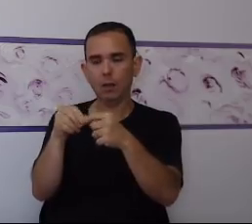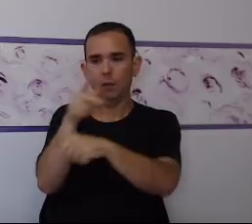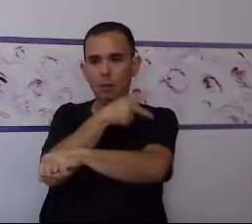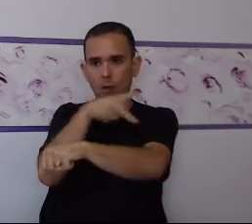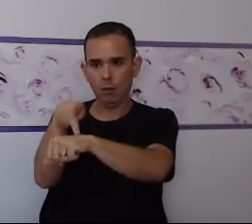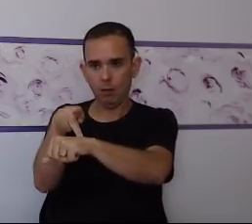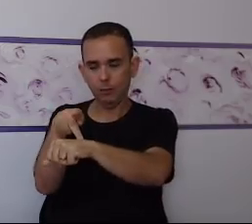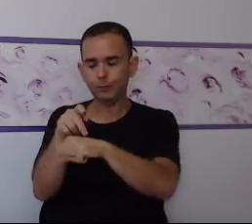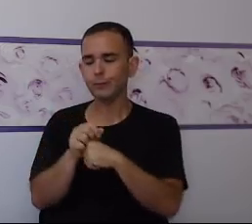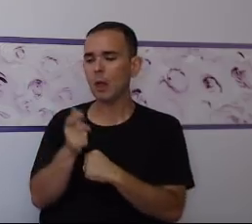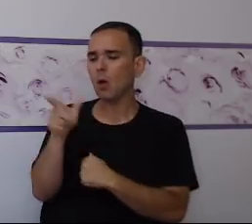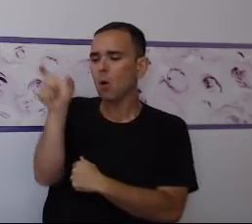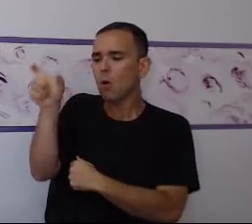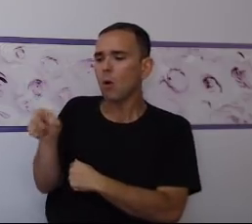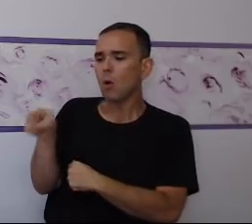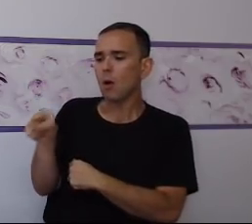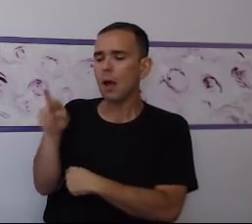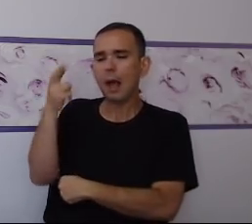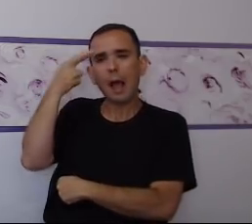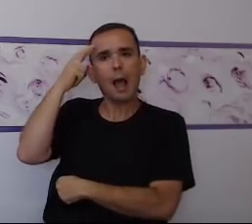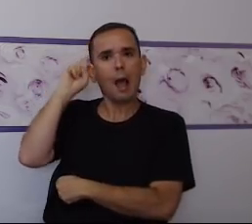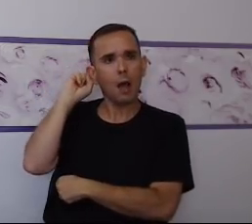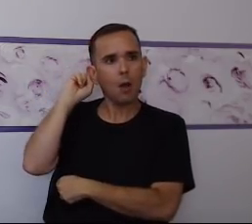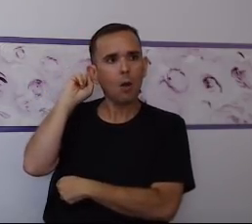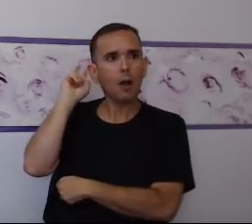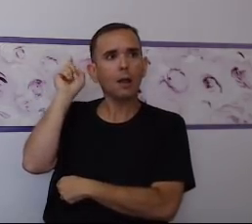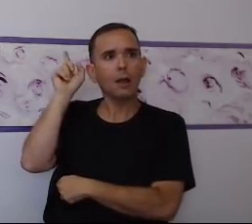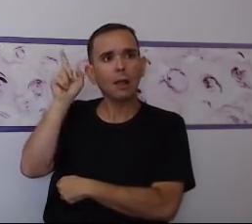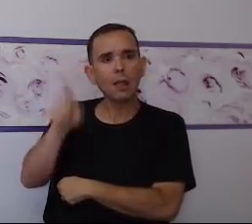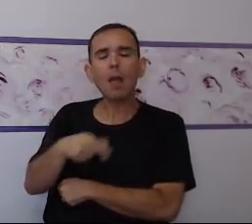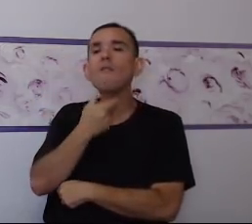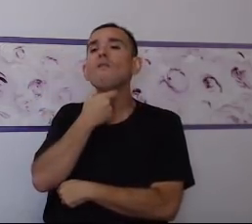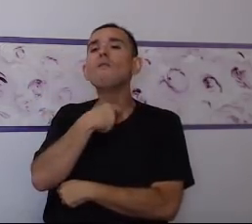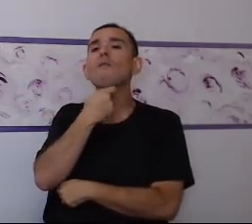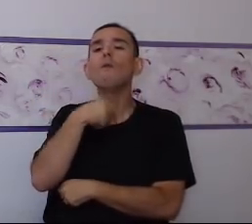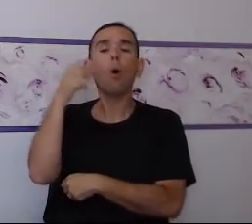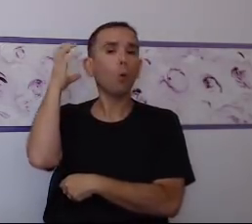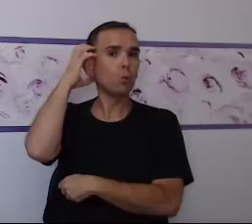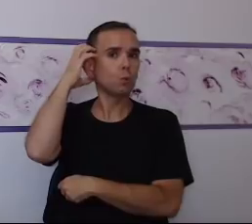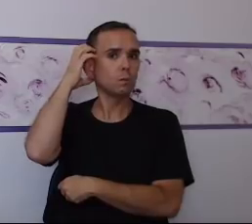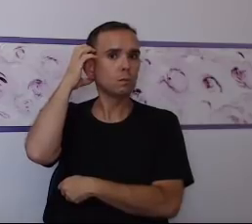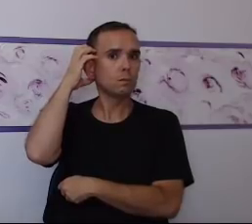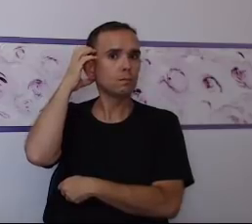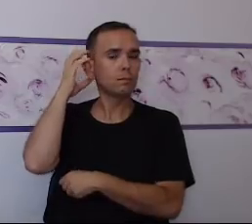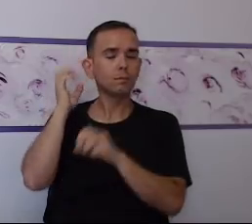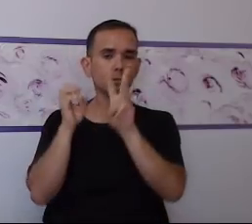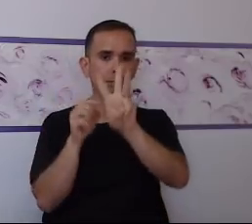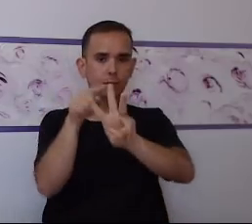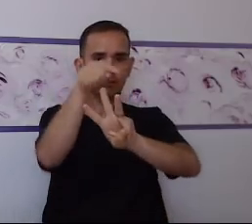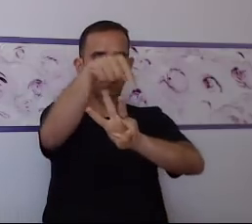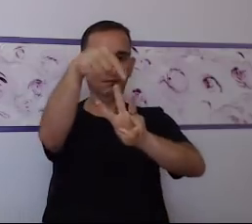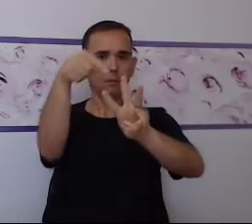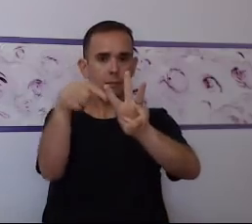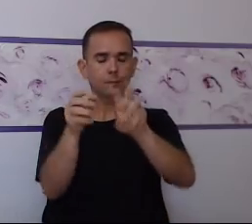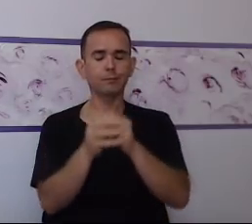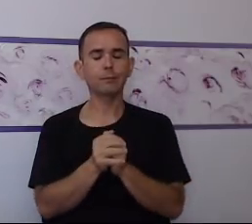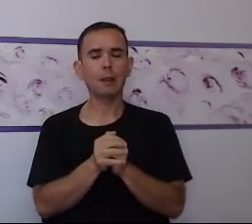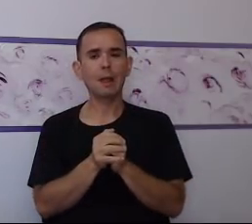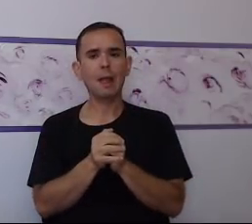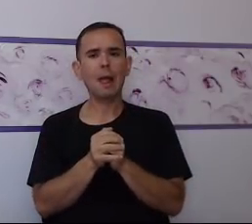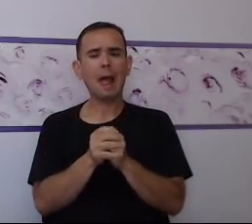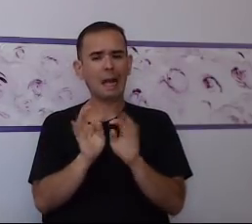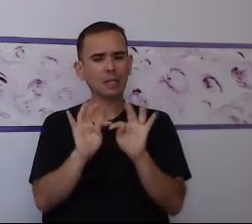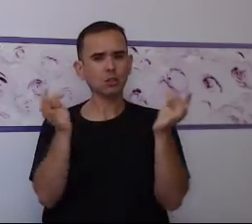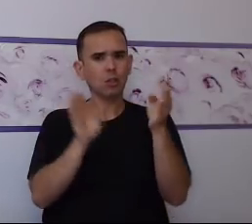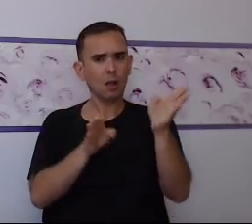pedagoga, e a Raquel, que é fonoaudióloga. A tecnologia assistiva em si, ela